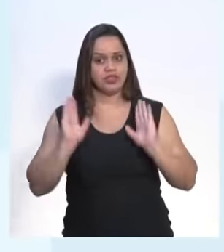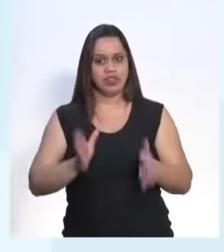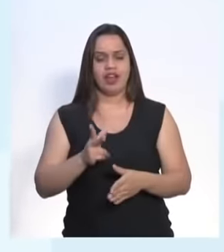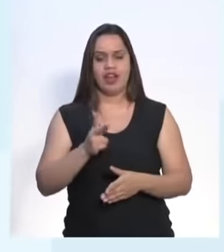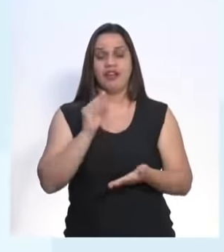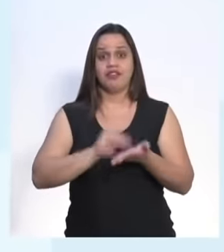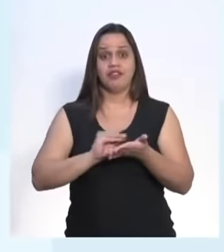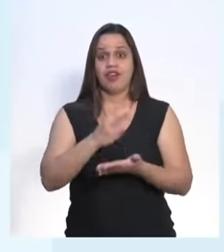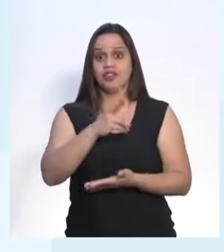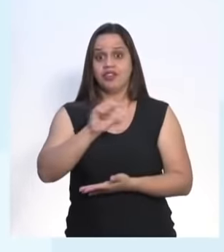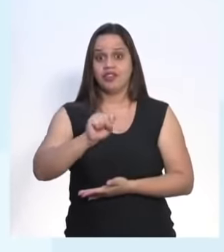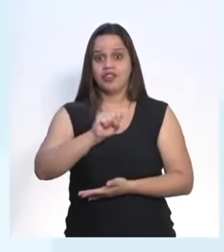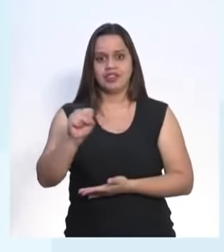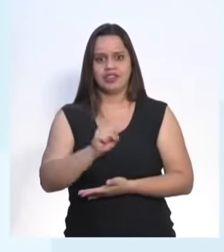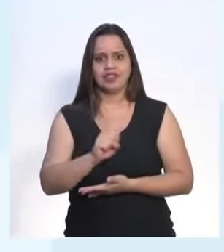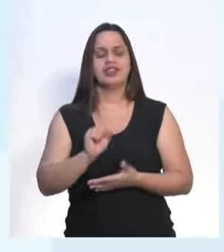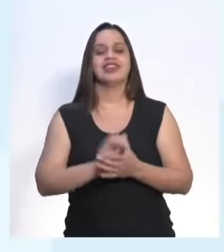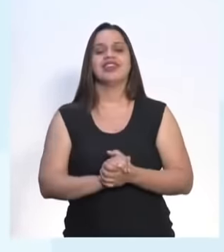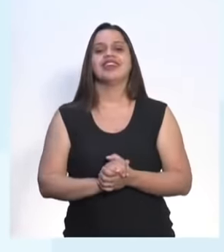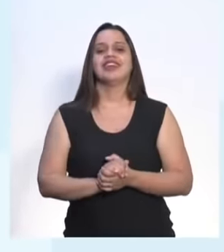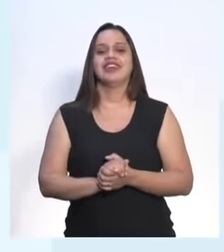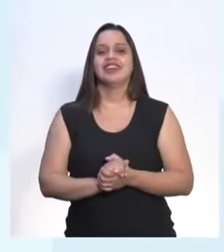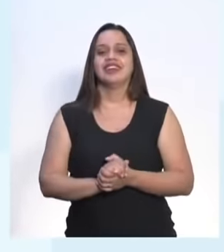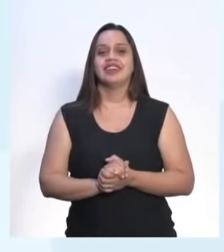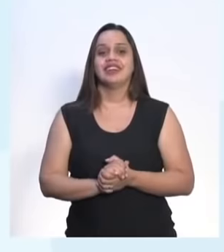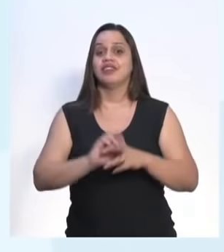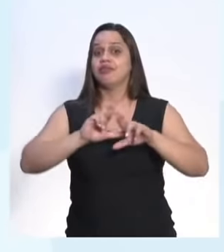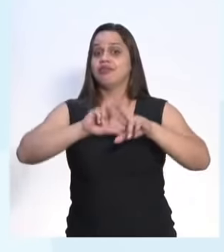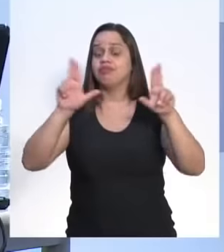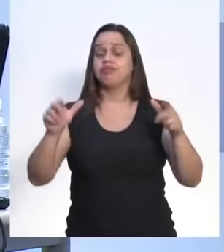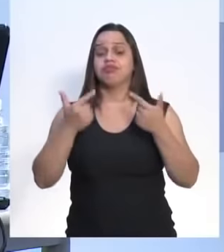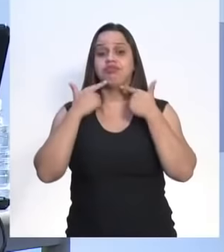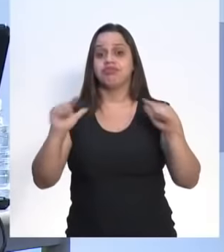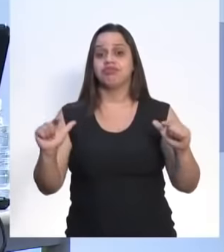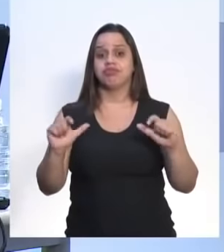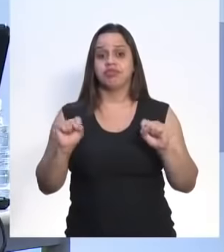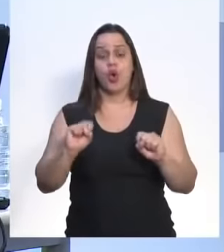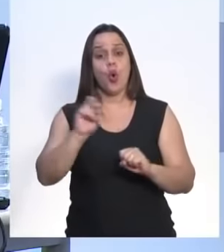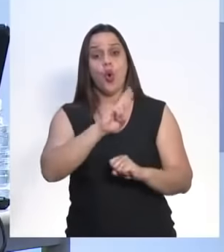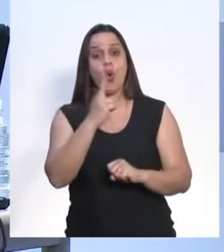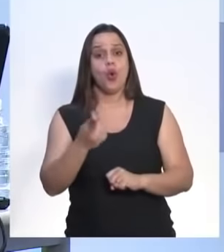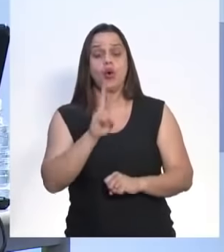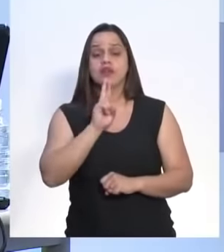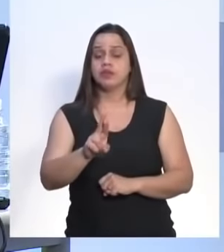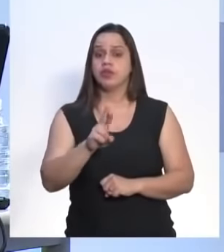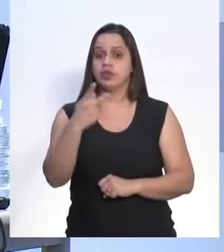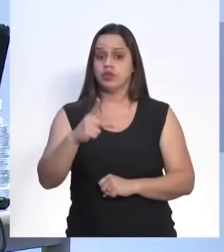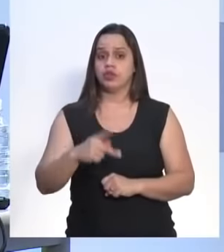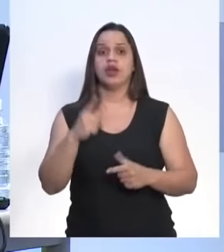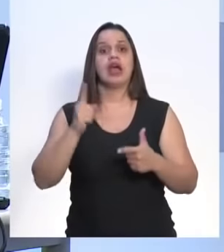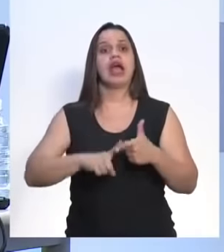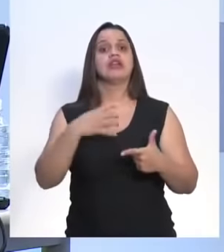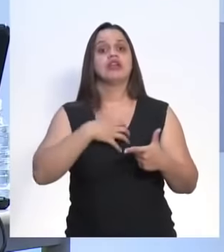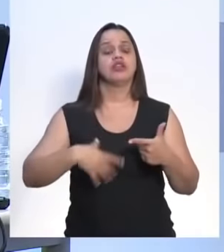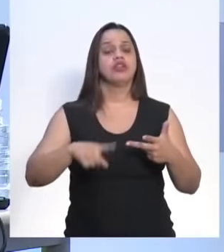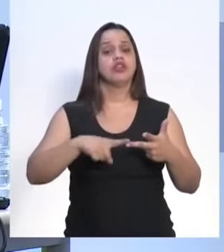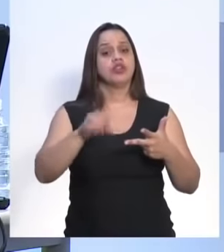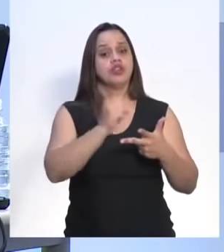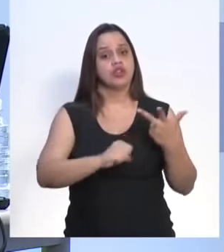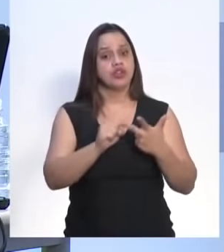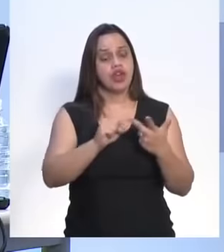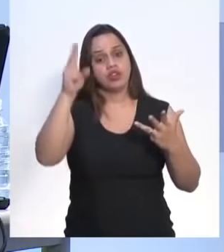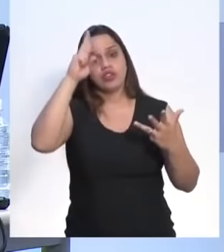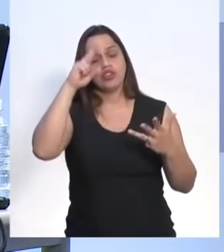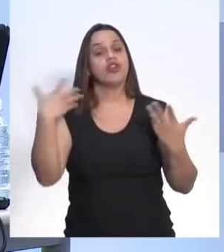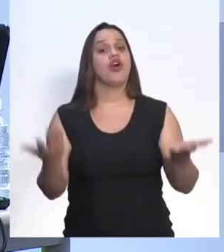20 segundos para terminar aí a aula? Que tipo de variação? Ou responde para a sua PRO, situacional, social, regional ou